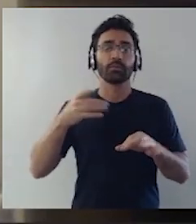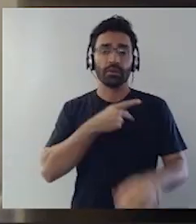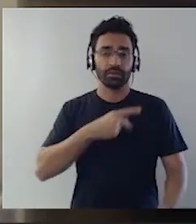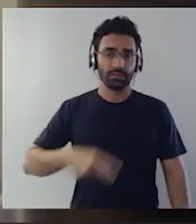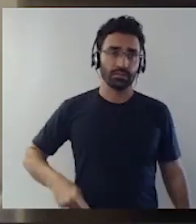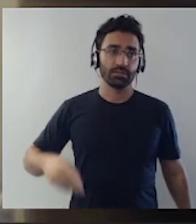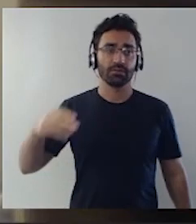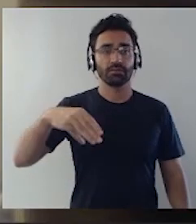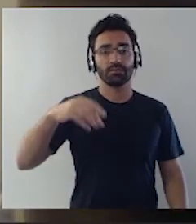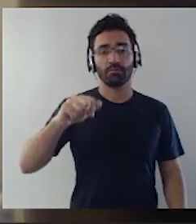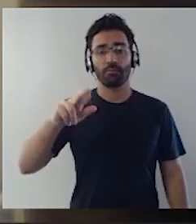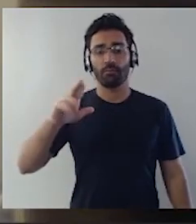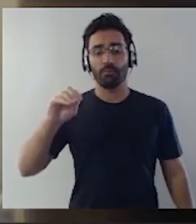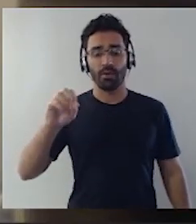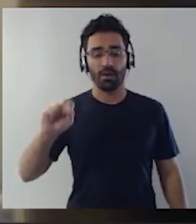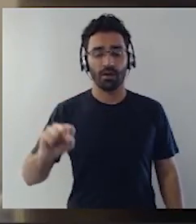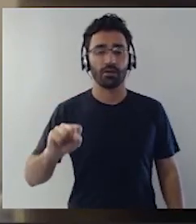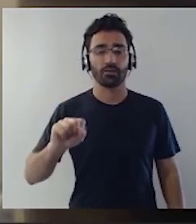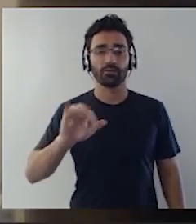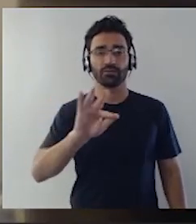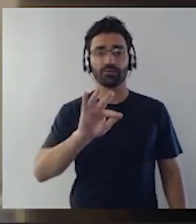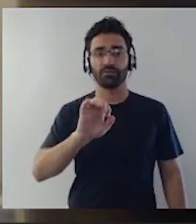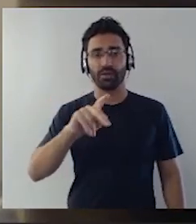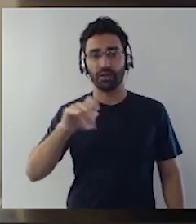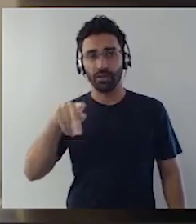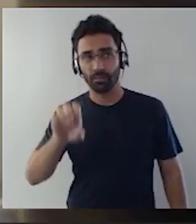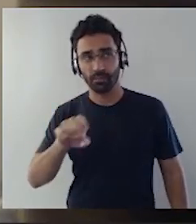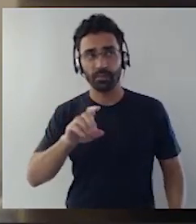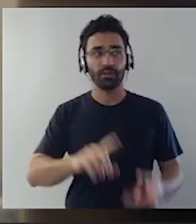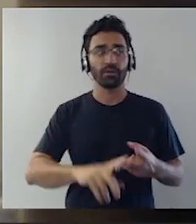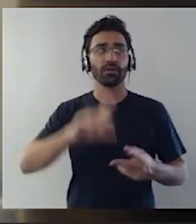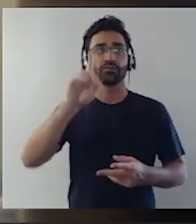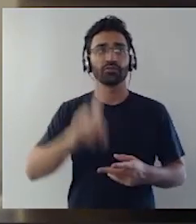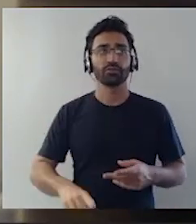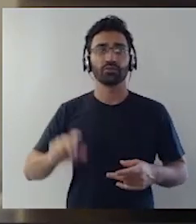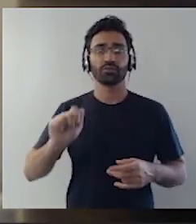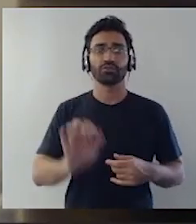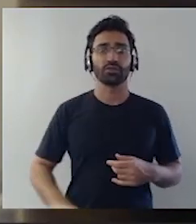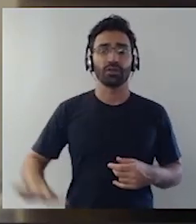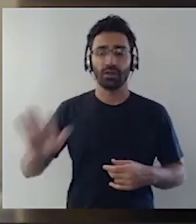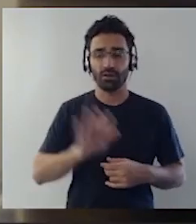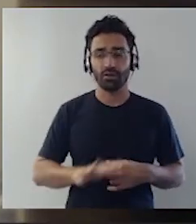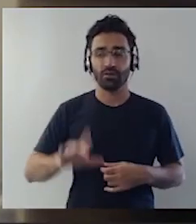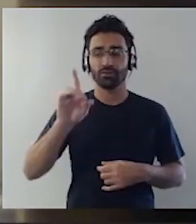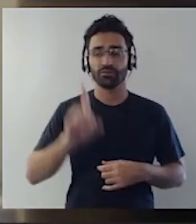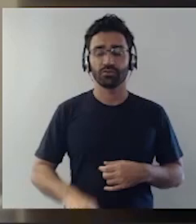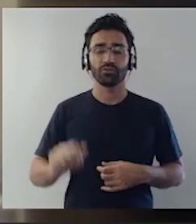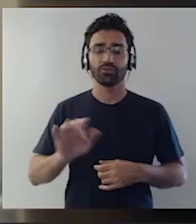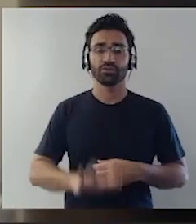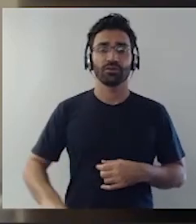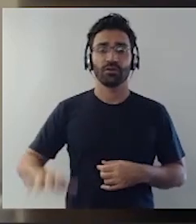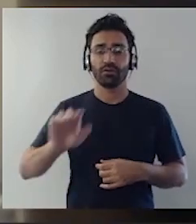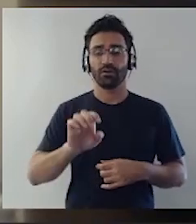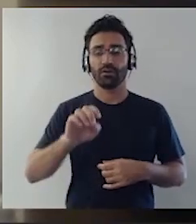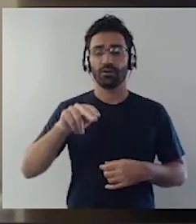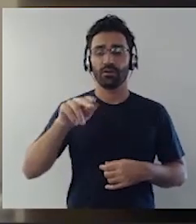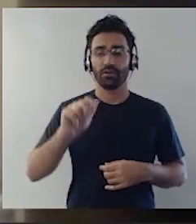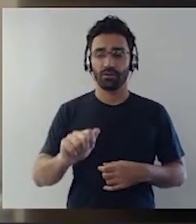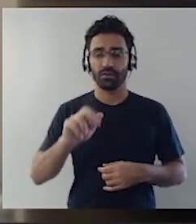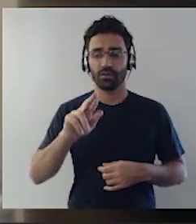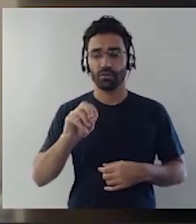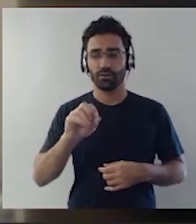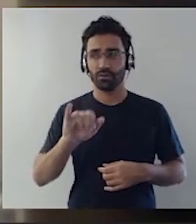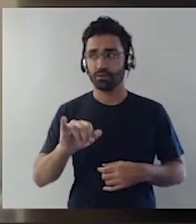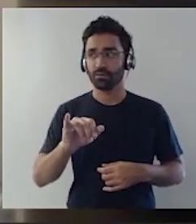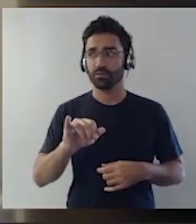Marcos Vinícius, nosso presidente Felipe Santa Cruz, nosso diretor-geral Beto Simonetti, o diretor-geral da ENA, Rony Duarte,